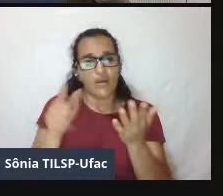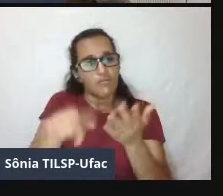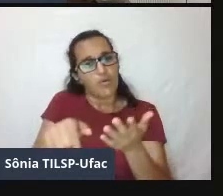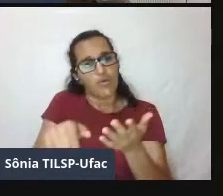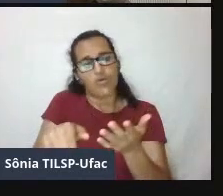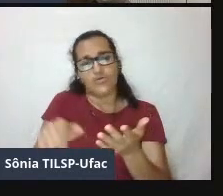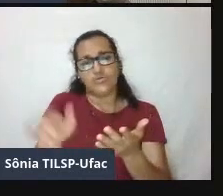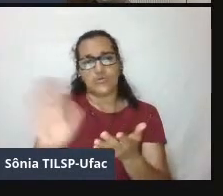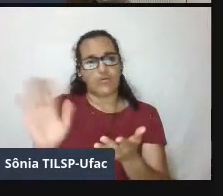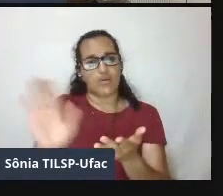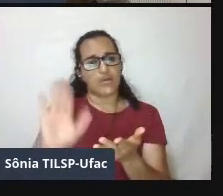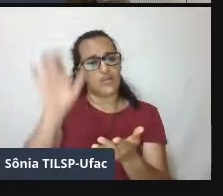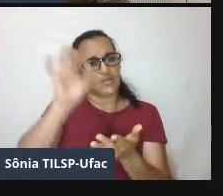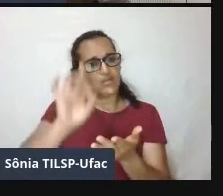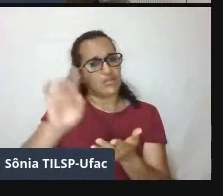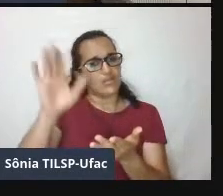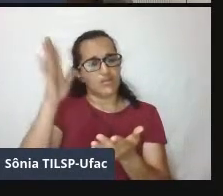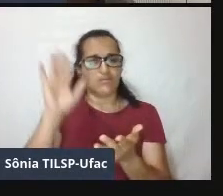preciso for.